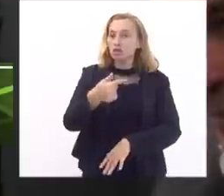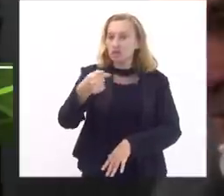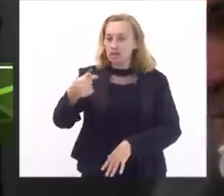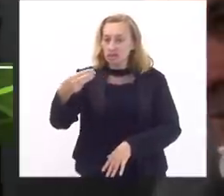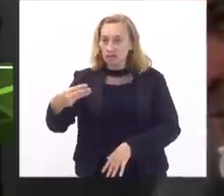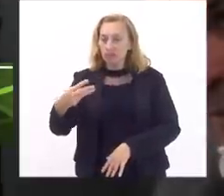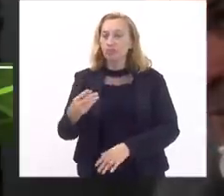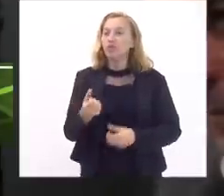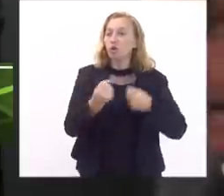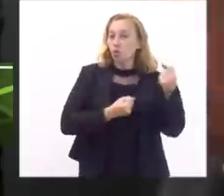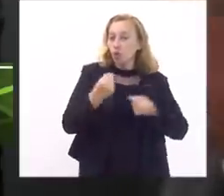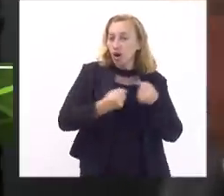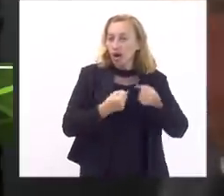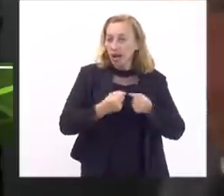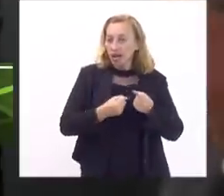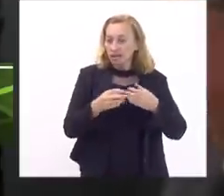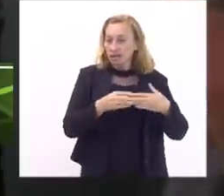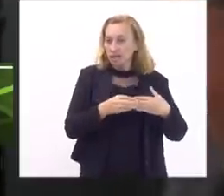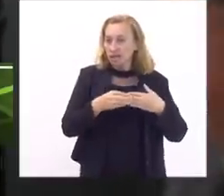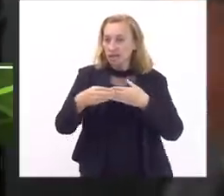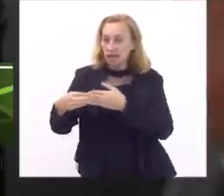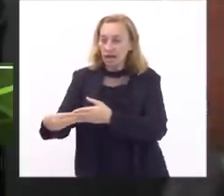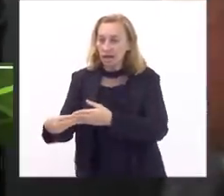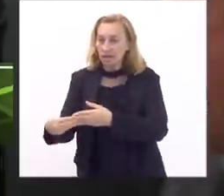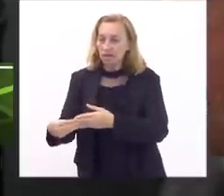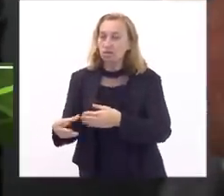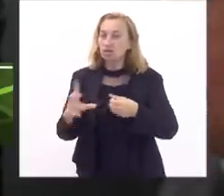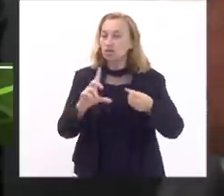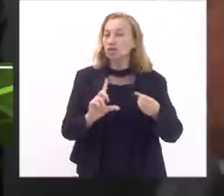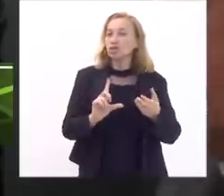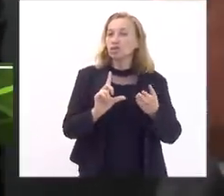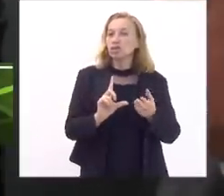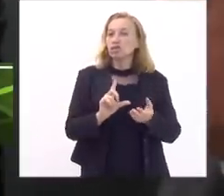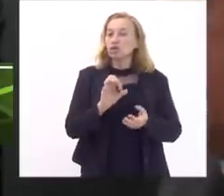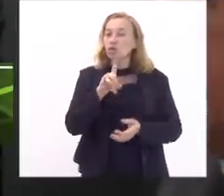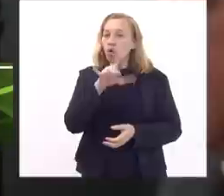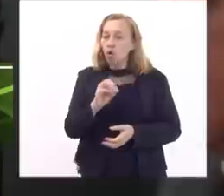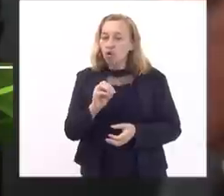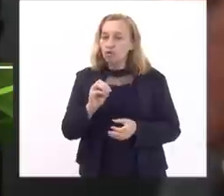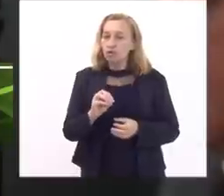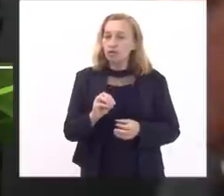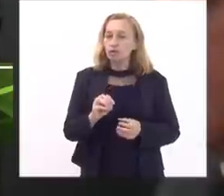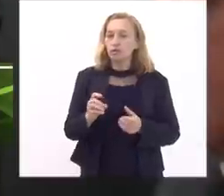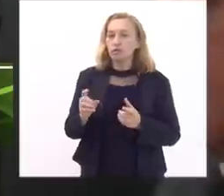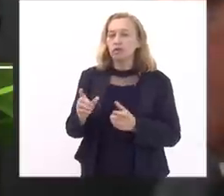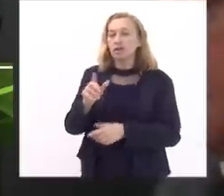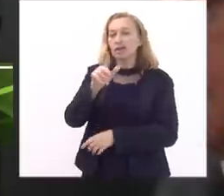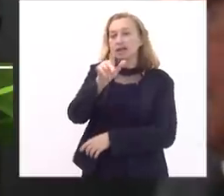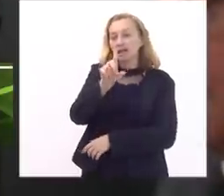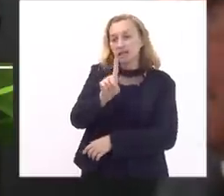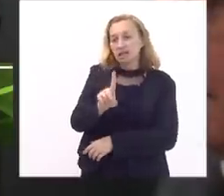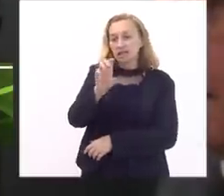O veículo será removido nos casos previstos neste código para o depósito fixado pelo órgão